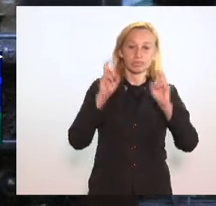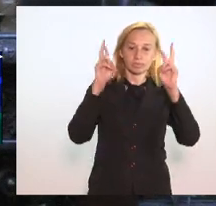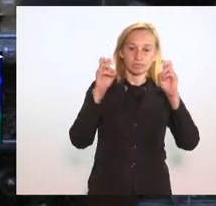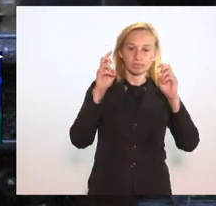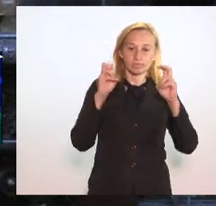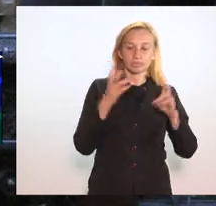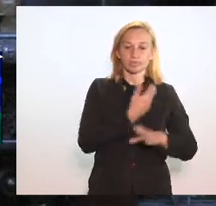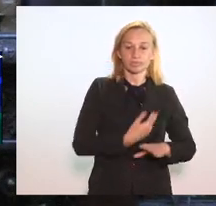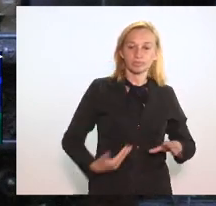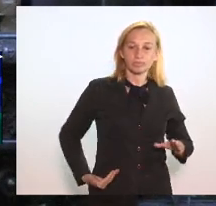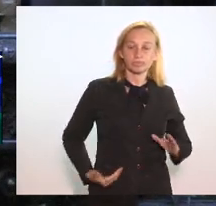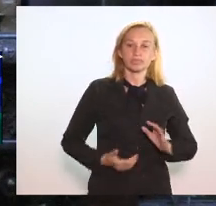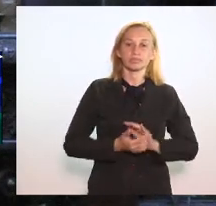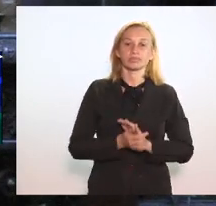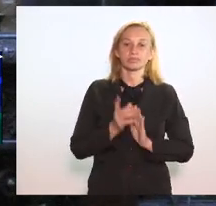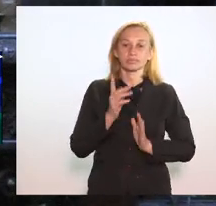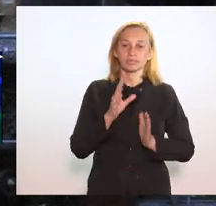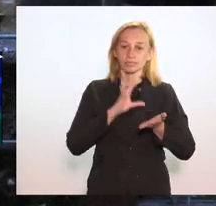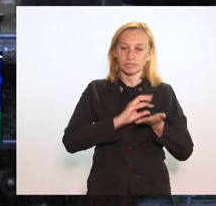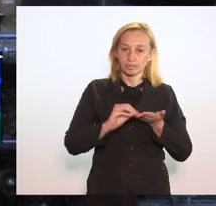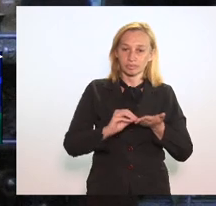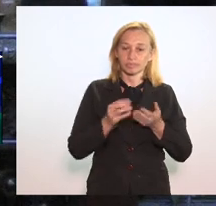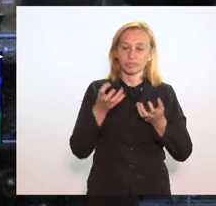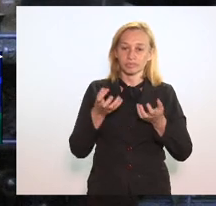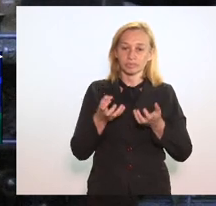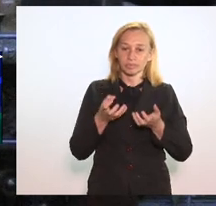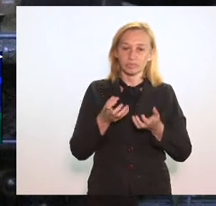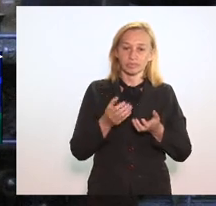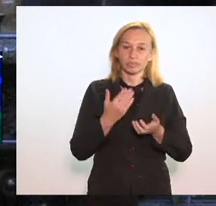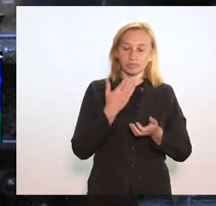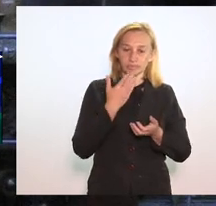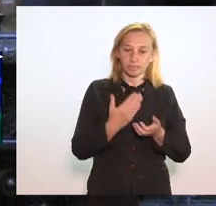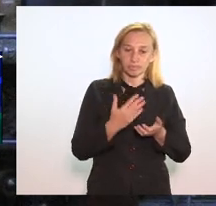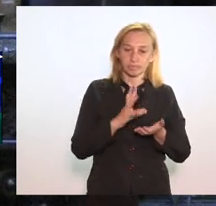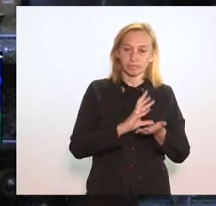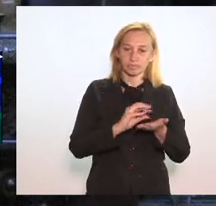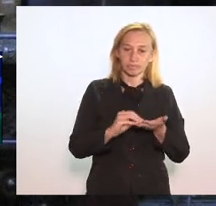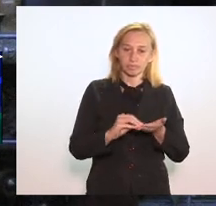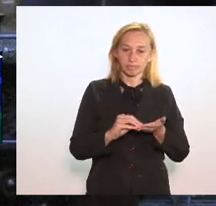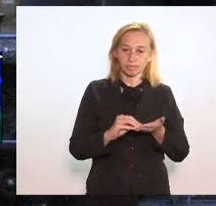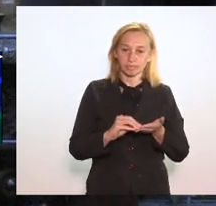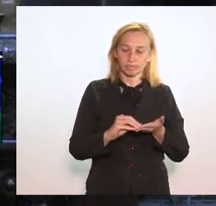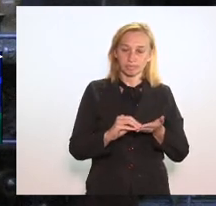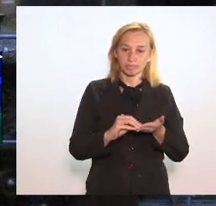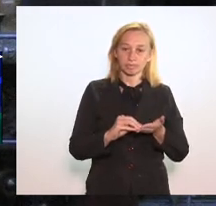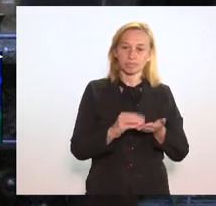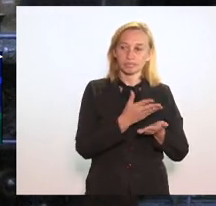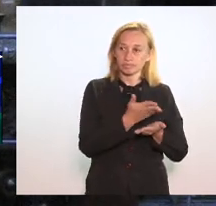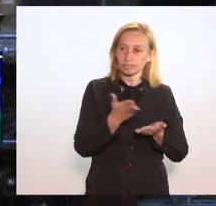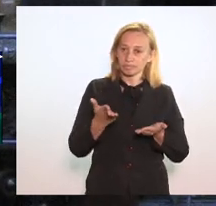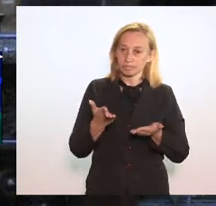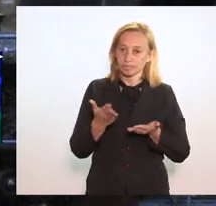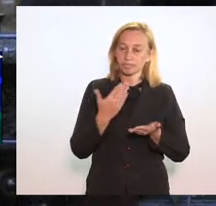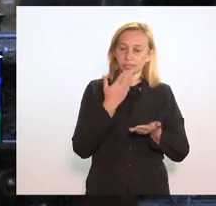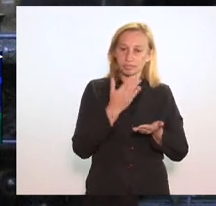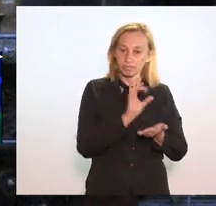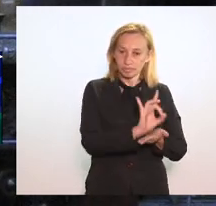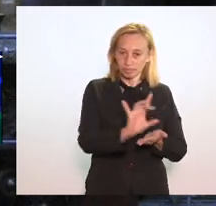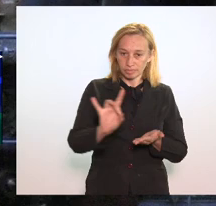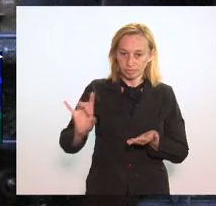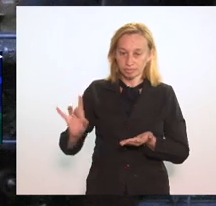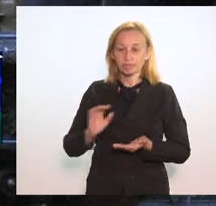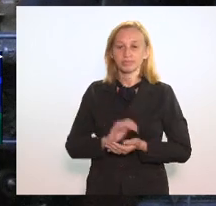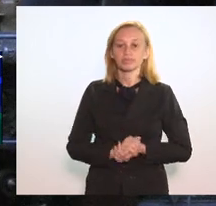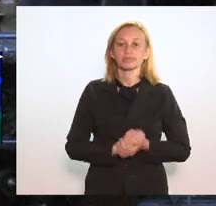pauta na terceira sessão ordinária queria fazer uma inversão de pauta com a autorização dos Senhores para que a gente